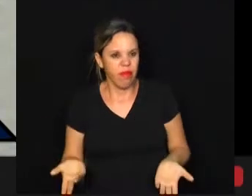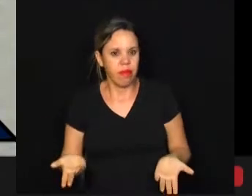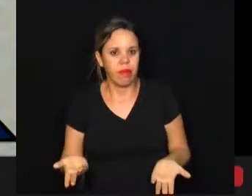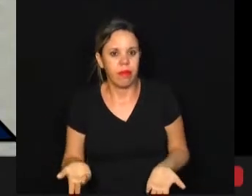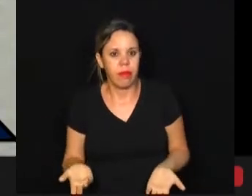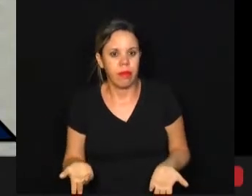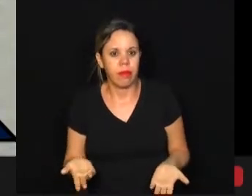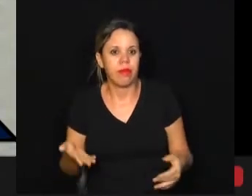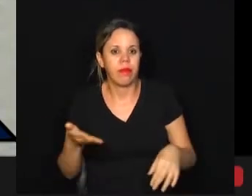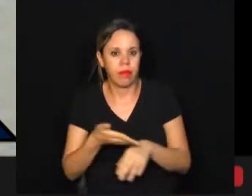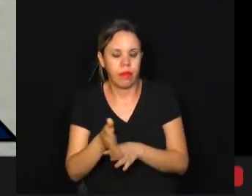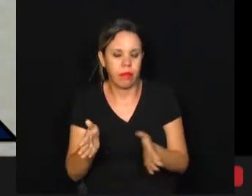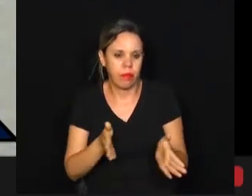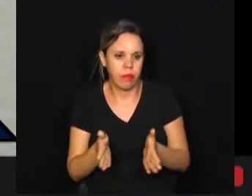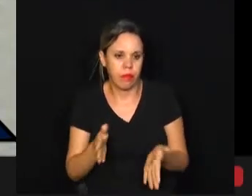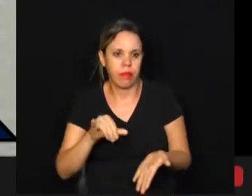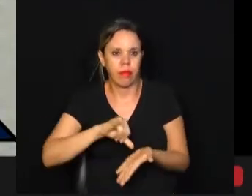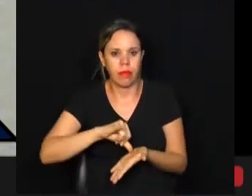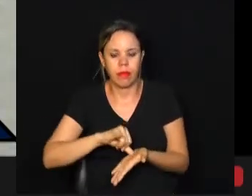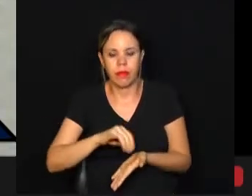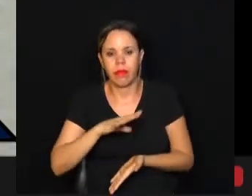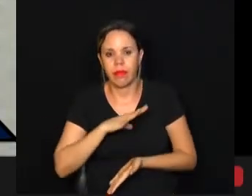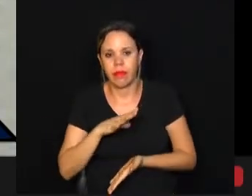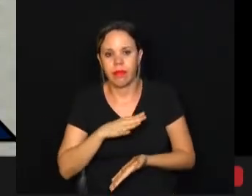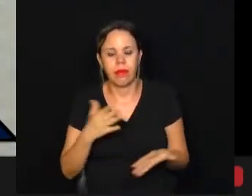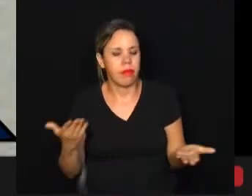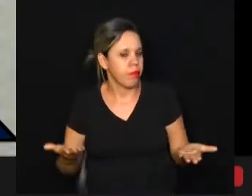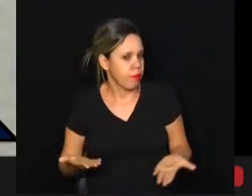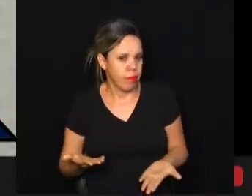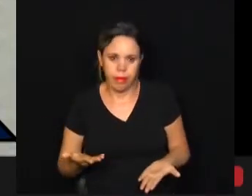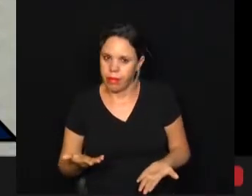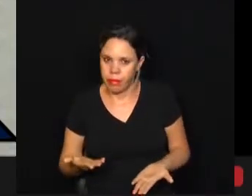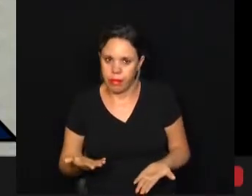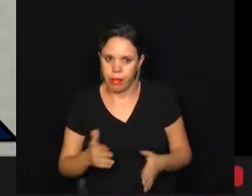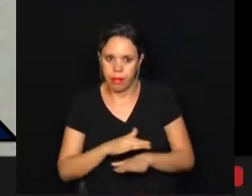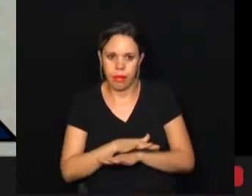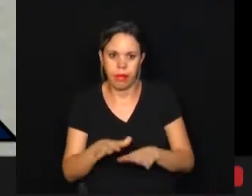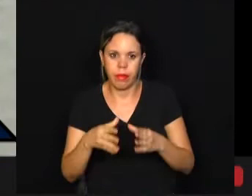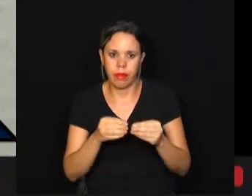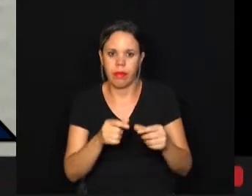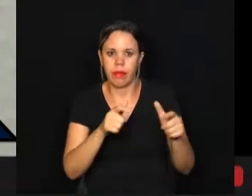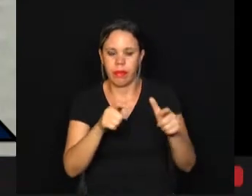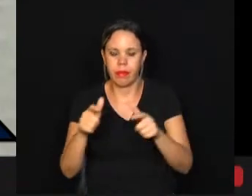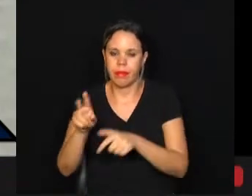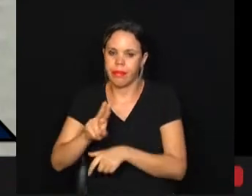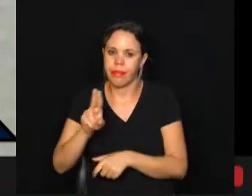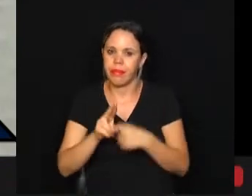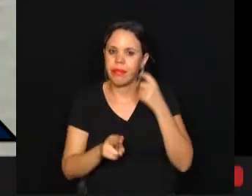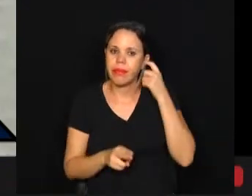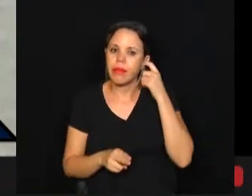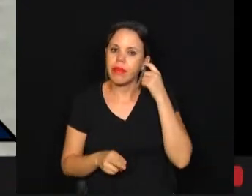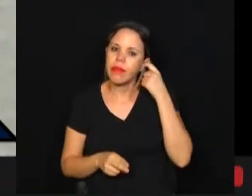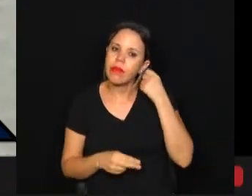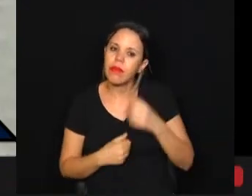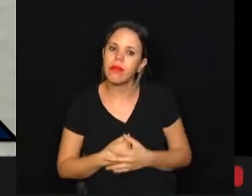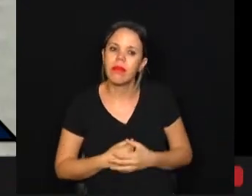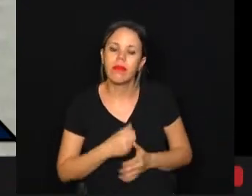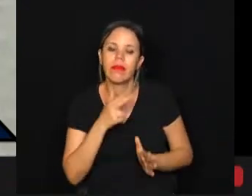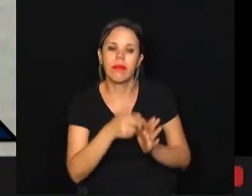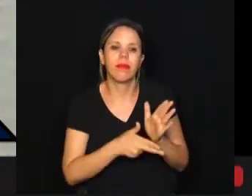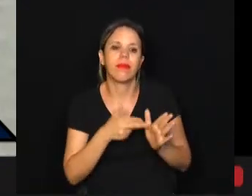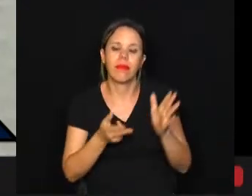muito acessível no centro da cidade, que hoje, inclusive, está morrendo os espaços que a gente utilizava, como a Estação